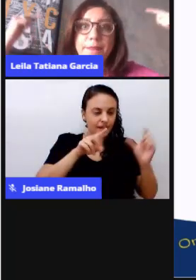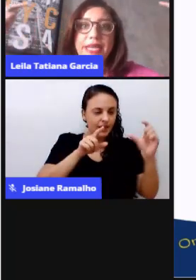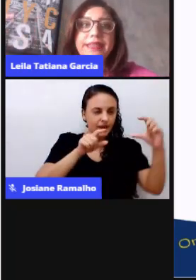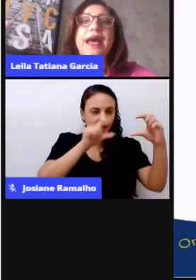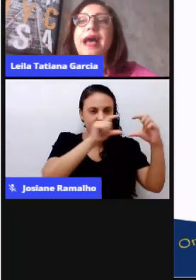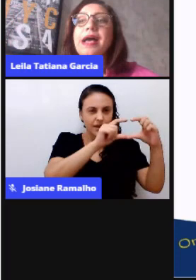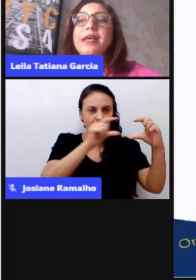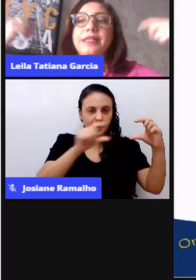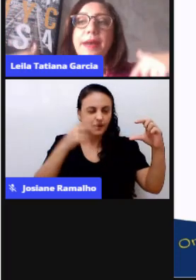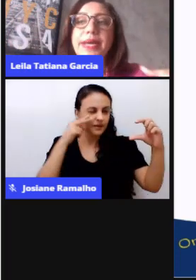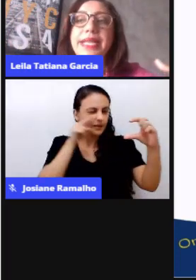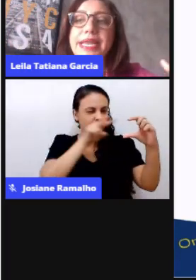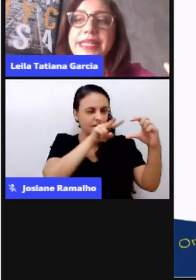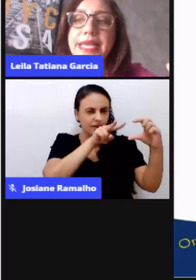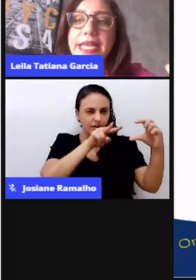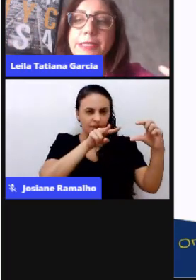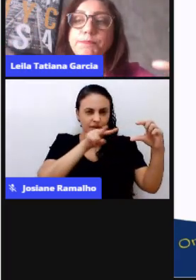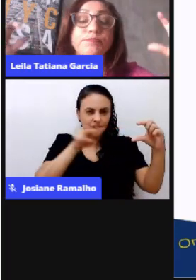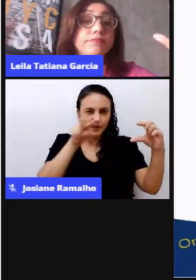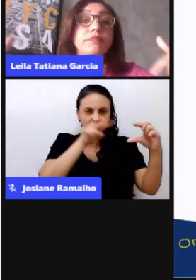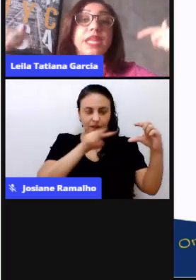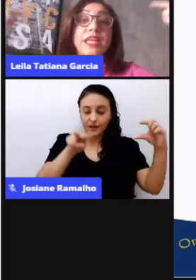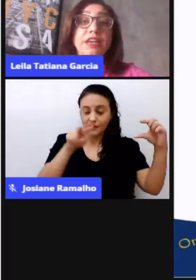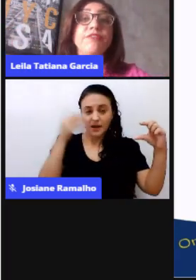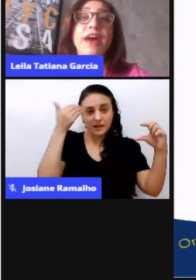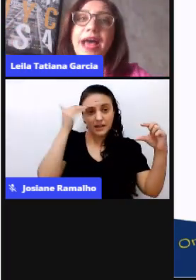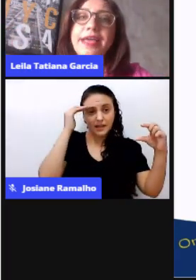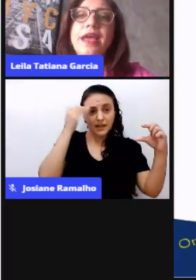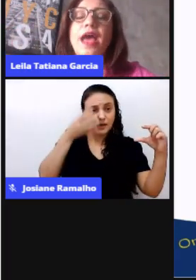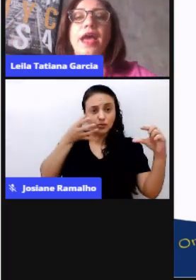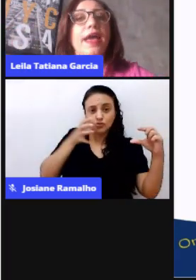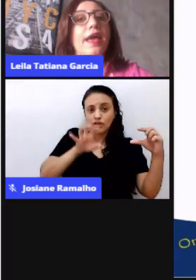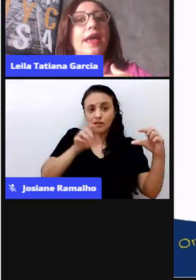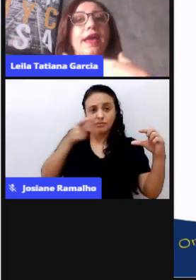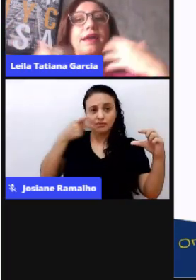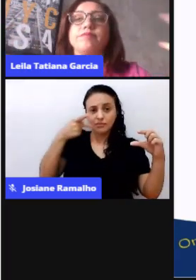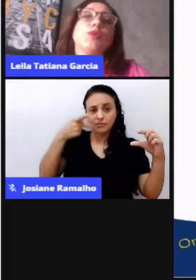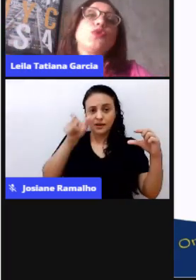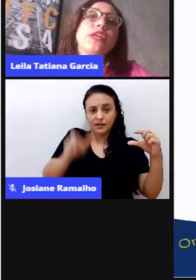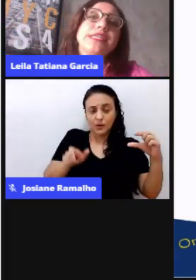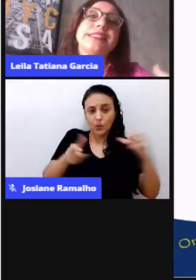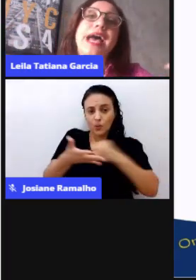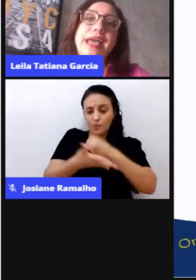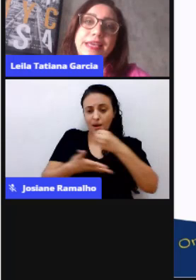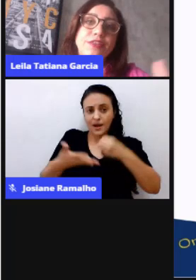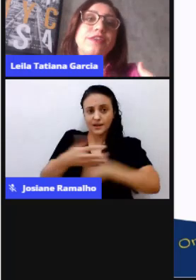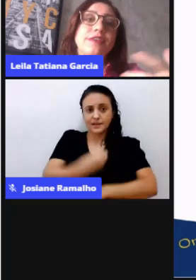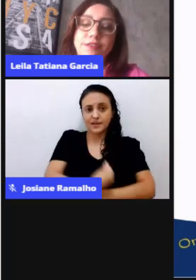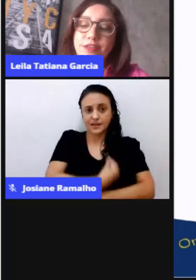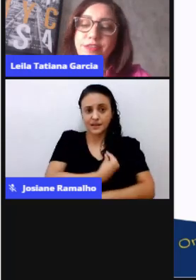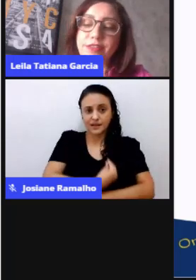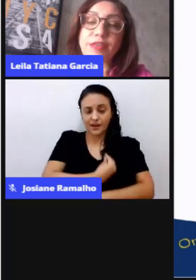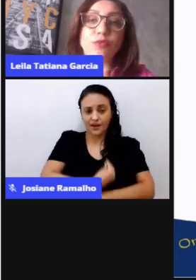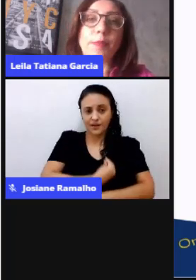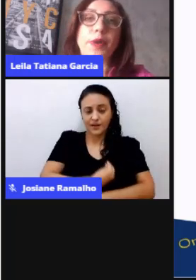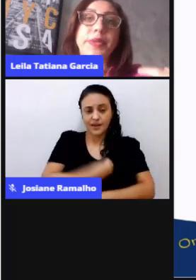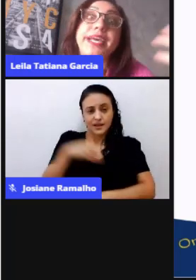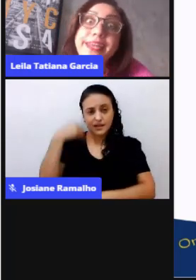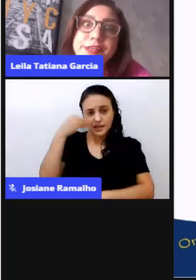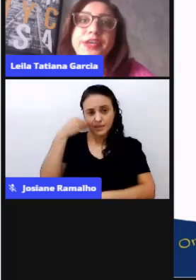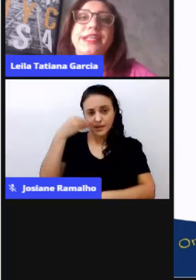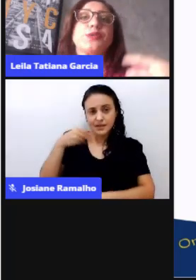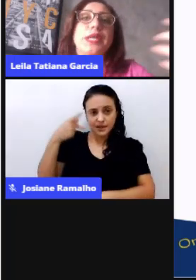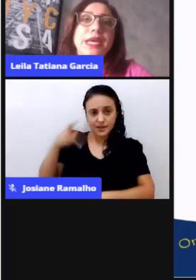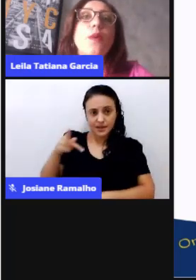vai interpretar da maneira dele e vai utilizar aí da sua